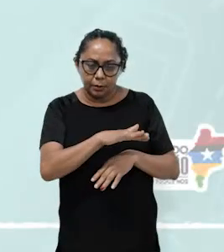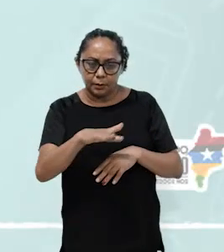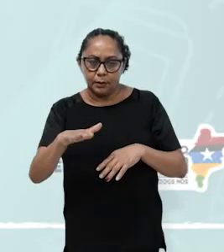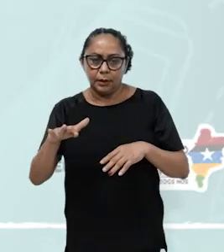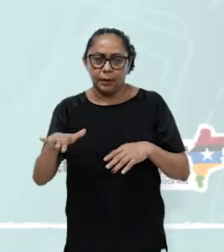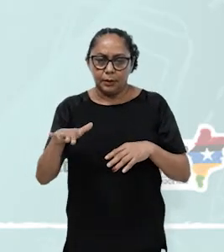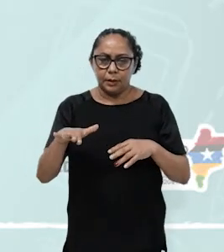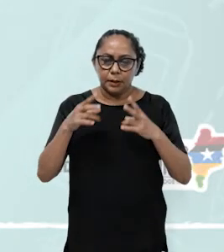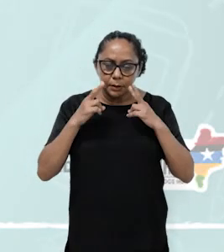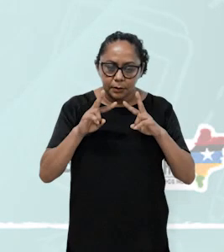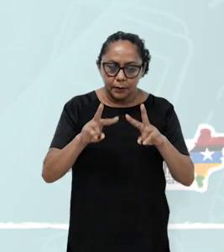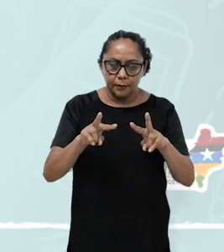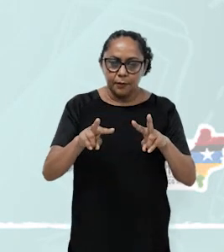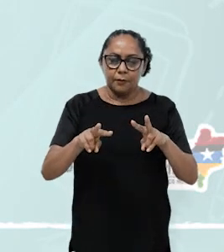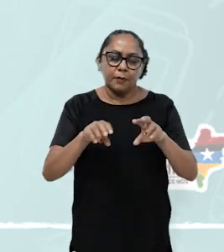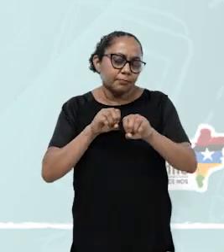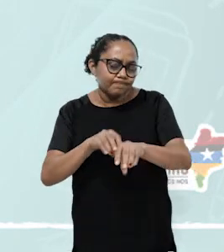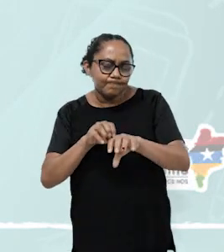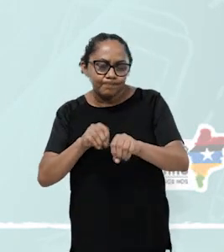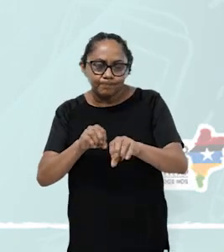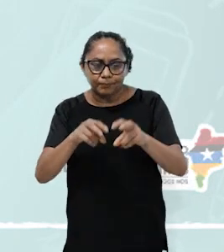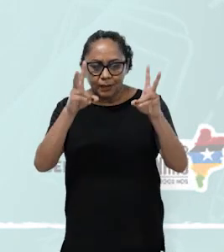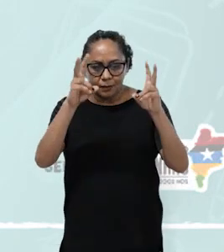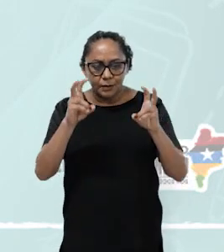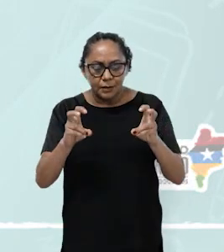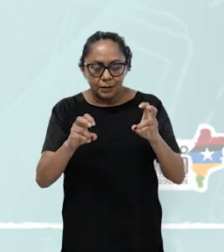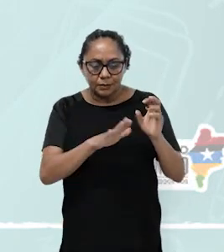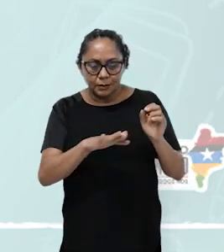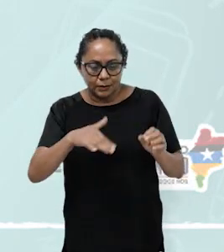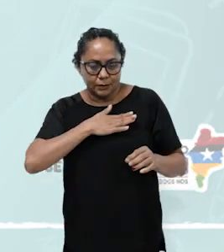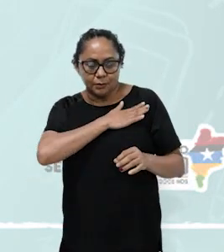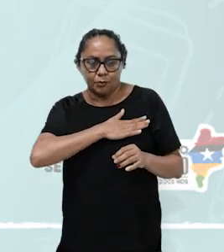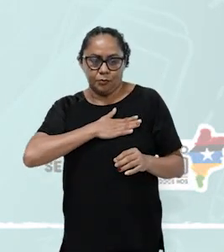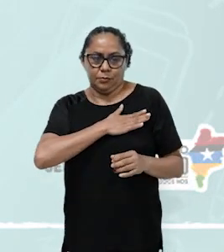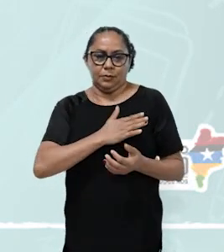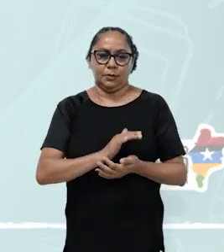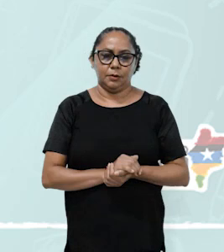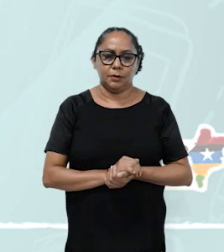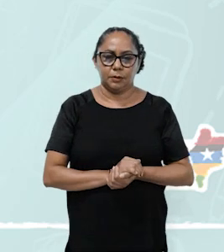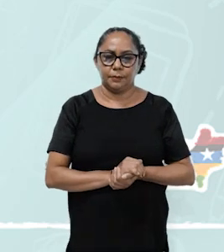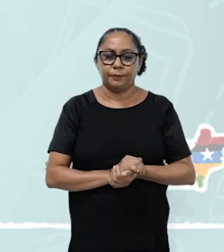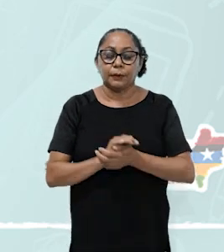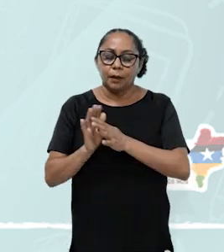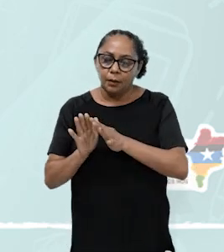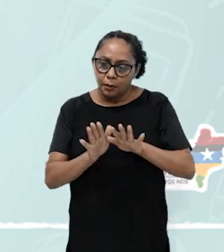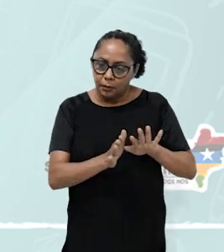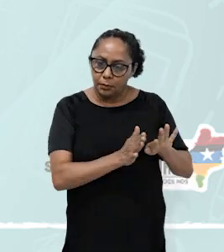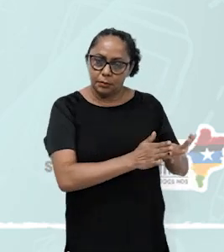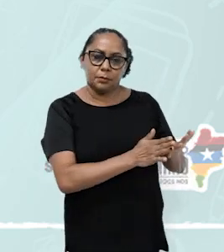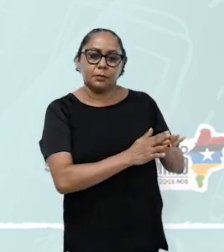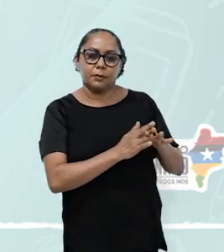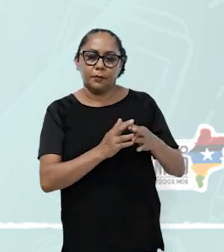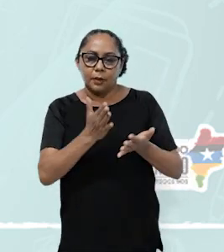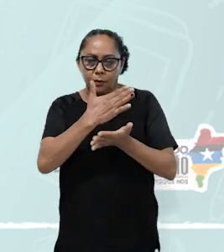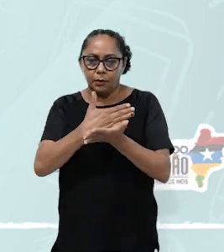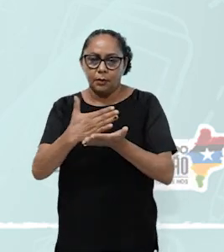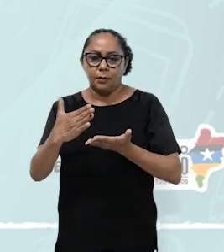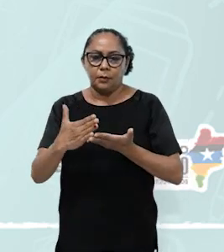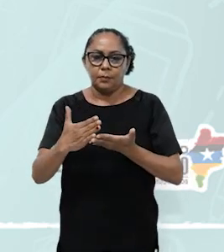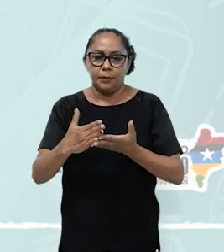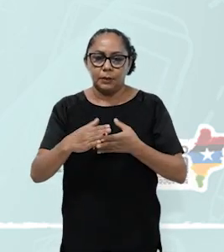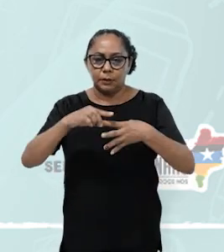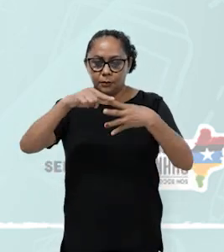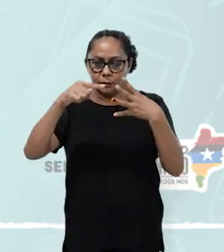vai trabalhar essa temática. Né? Vamos sair dos dois pontilhistas e vamos entrar no que eu chamo de